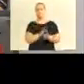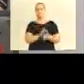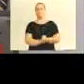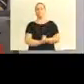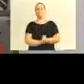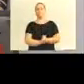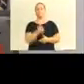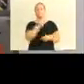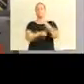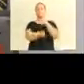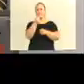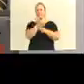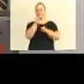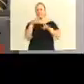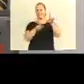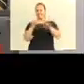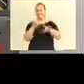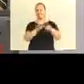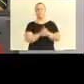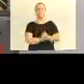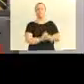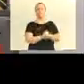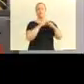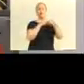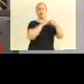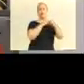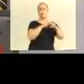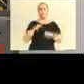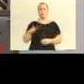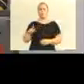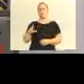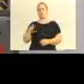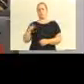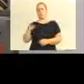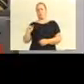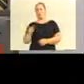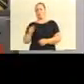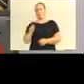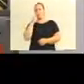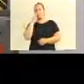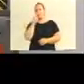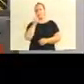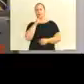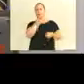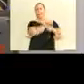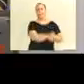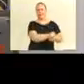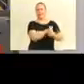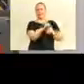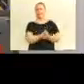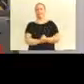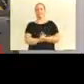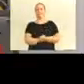Blumenau. Ônibus com documentos atrasados são retirados de circulação. ônibus parado com passageiros com